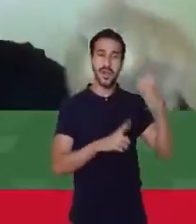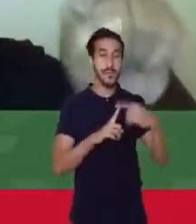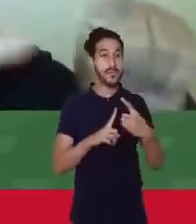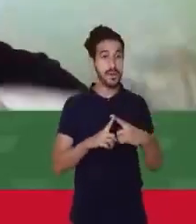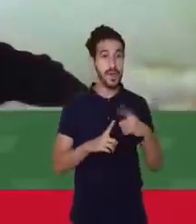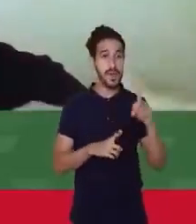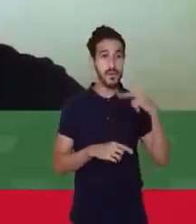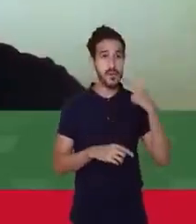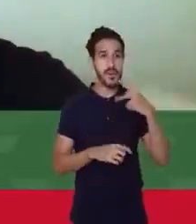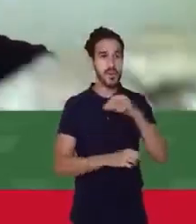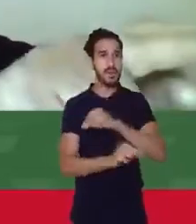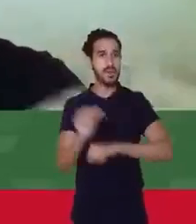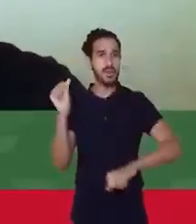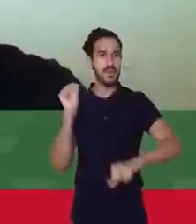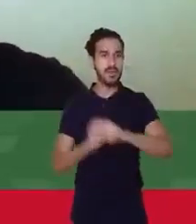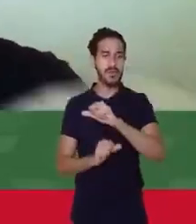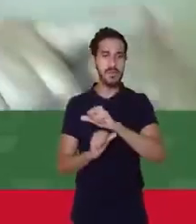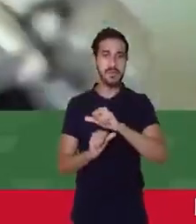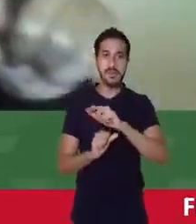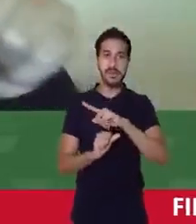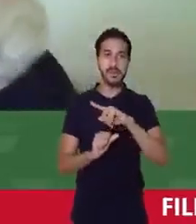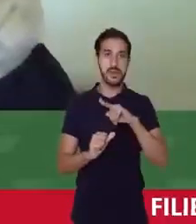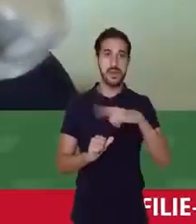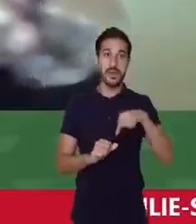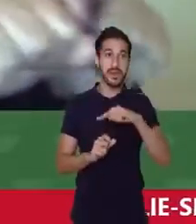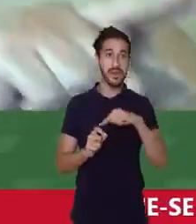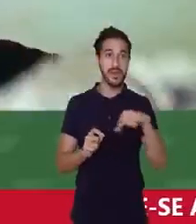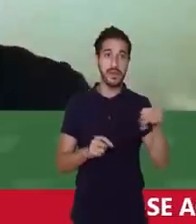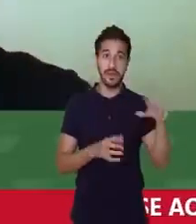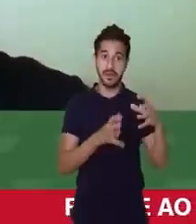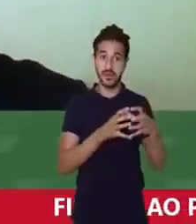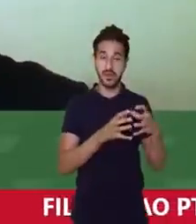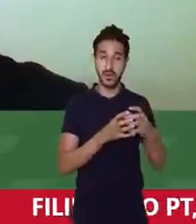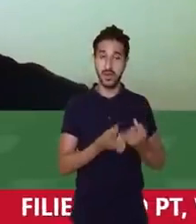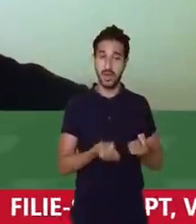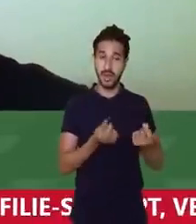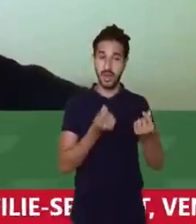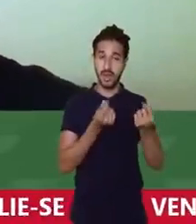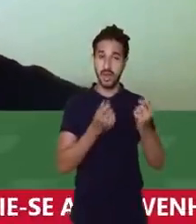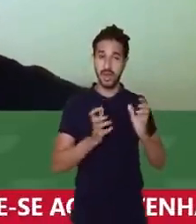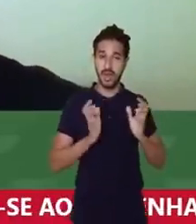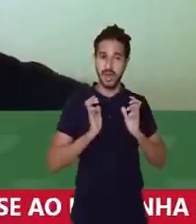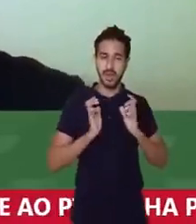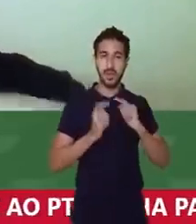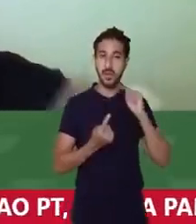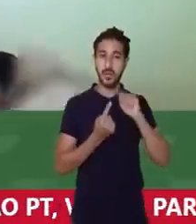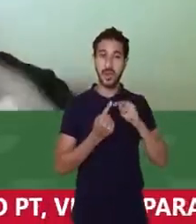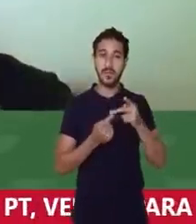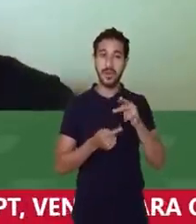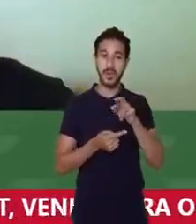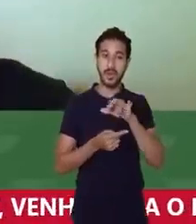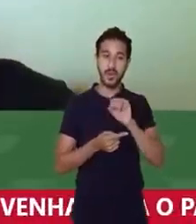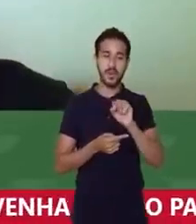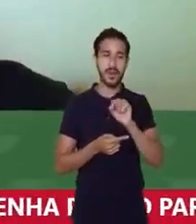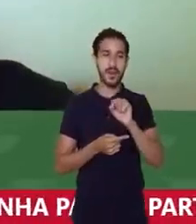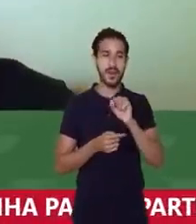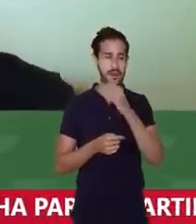política mudou, ou seja, ao invés de o objetivo da